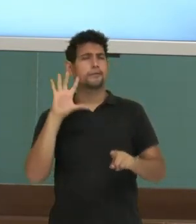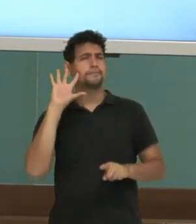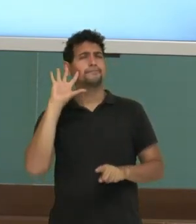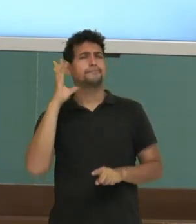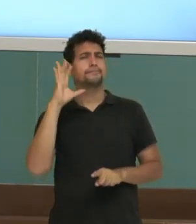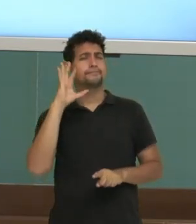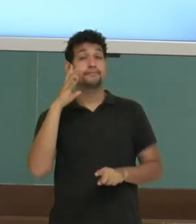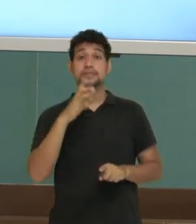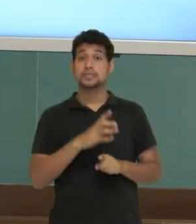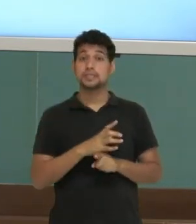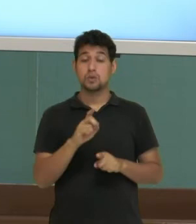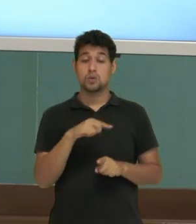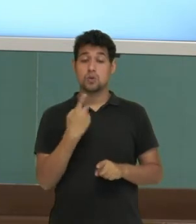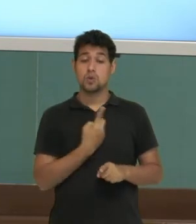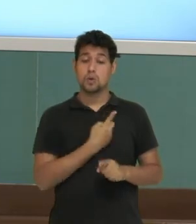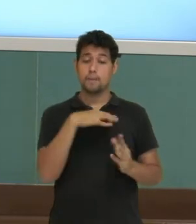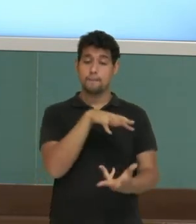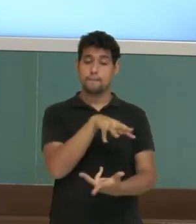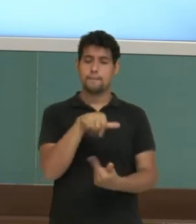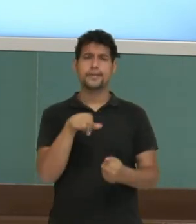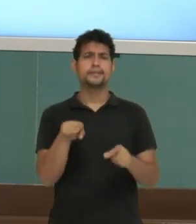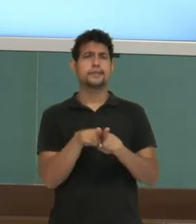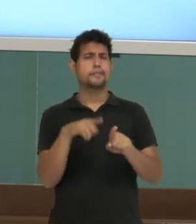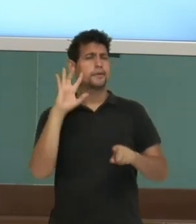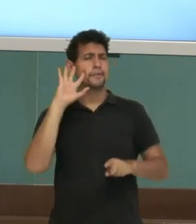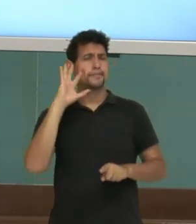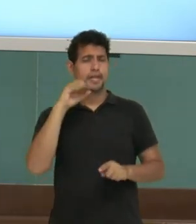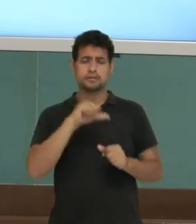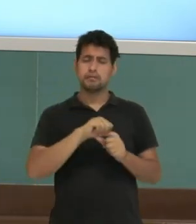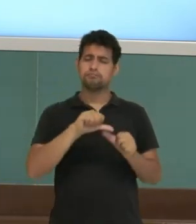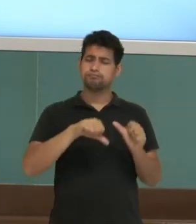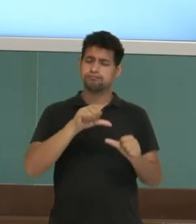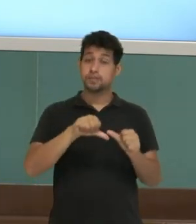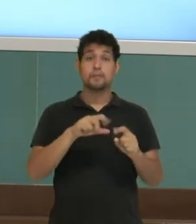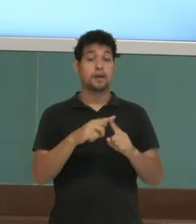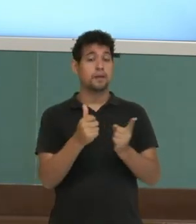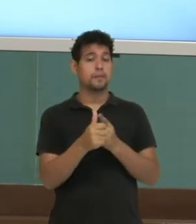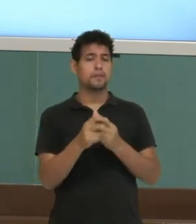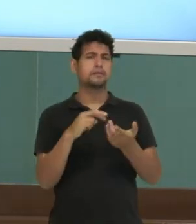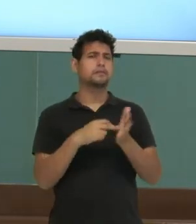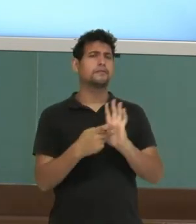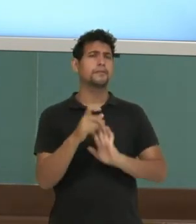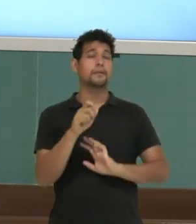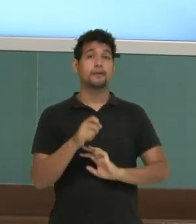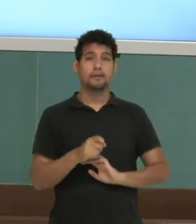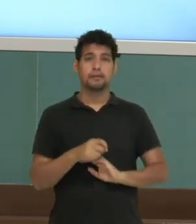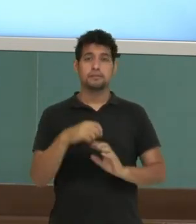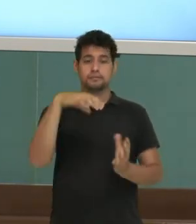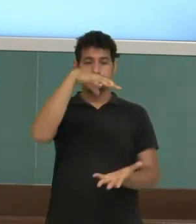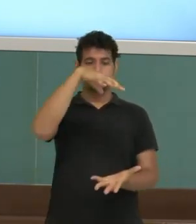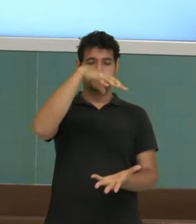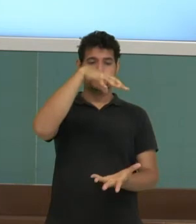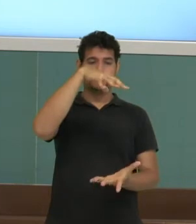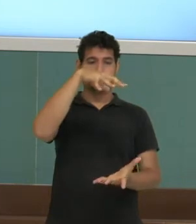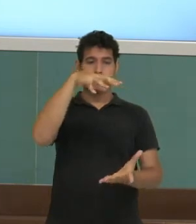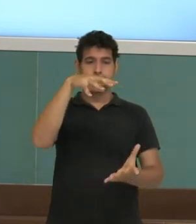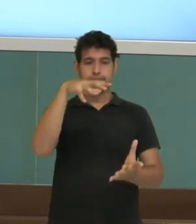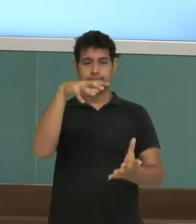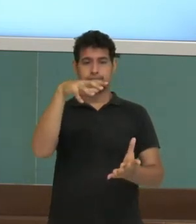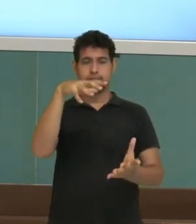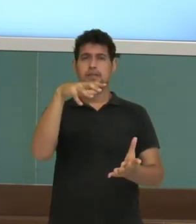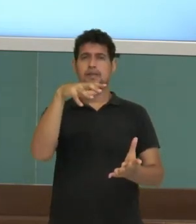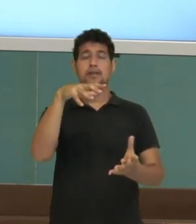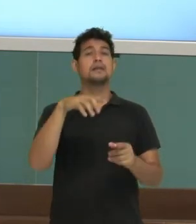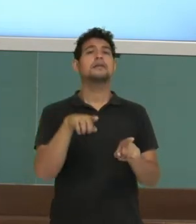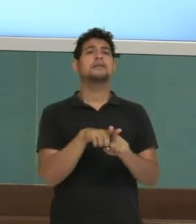a luminosidade no nosso planeta e, consequentemente, nas estações. A primeira delas, a inclinação do nosso planeta Terra.